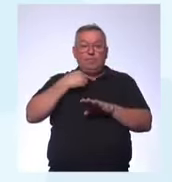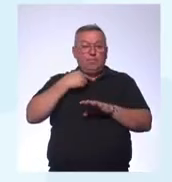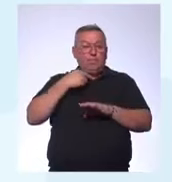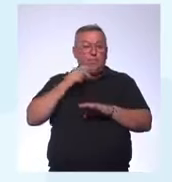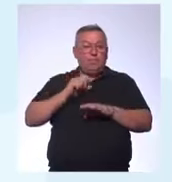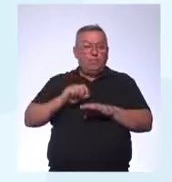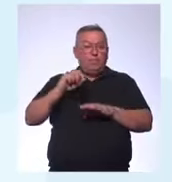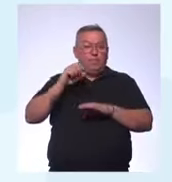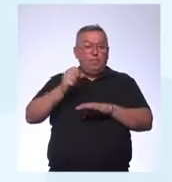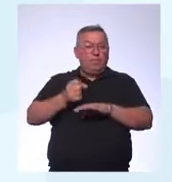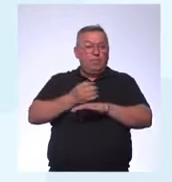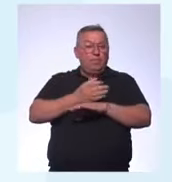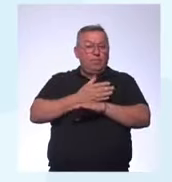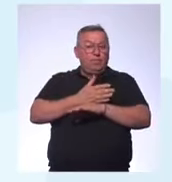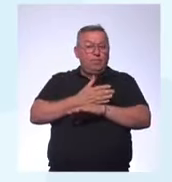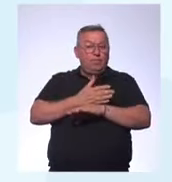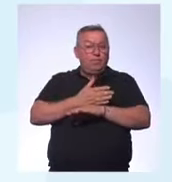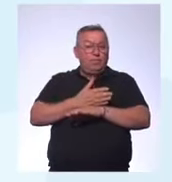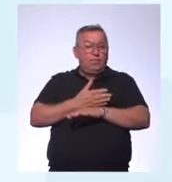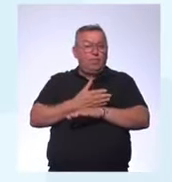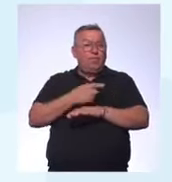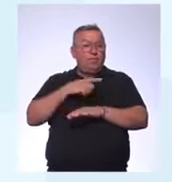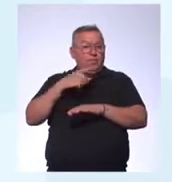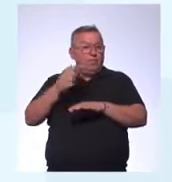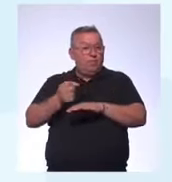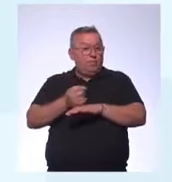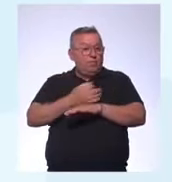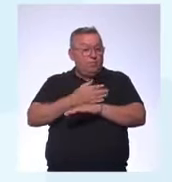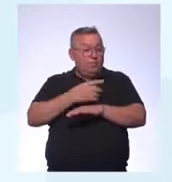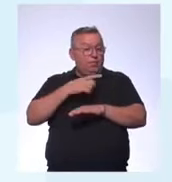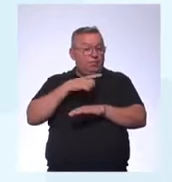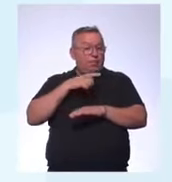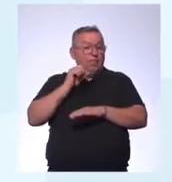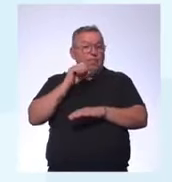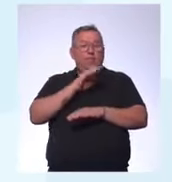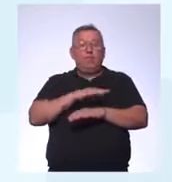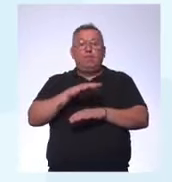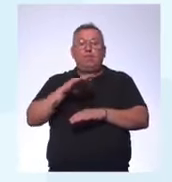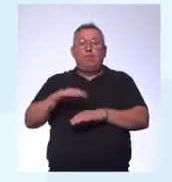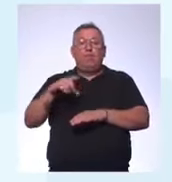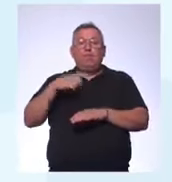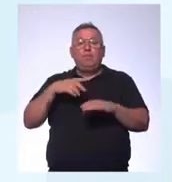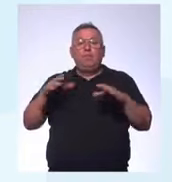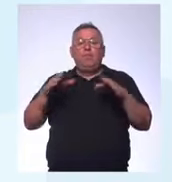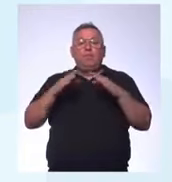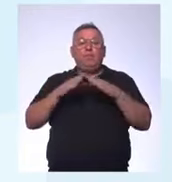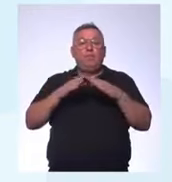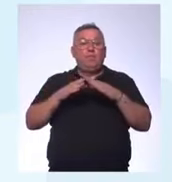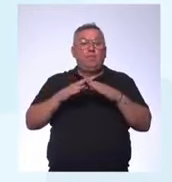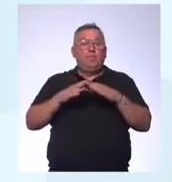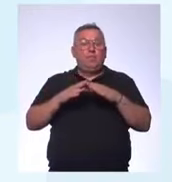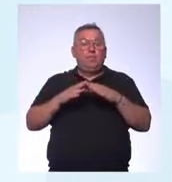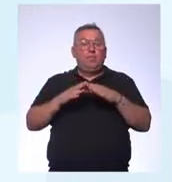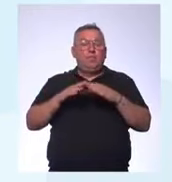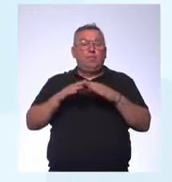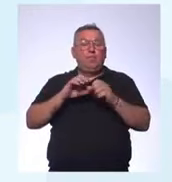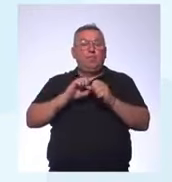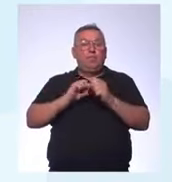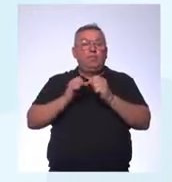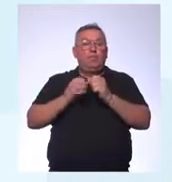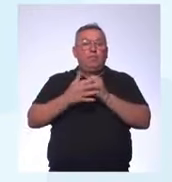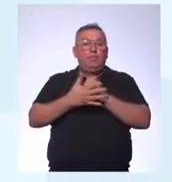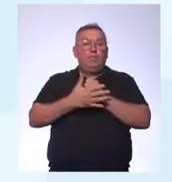deixar a emoção prevalecer. Então, essa emoção ligada aí à questão da criança, estar em casa e tal. O coronavírus